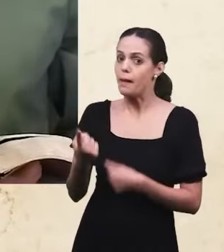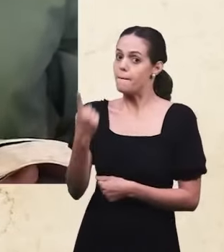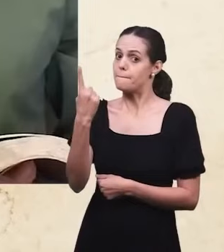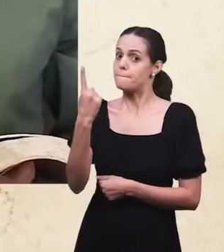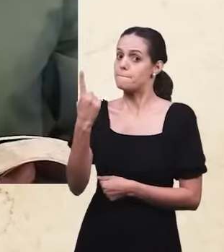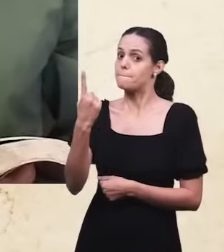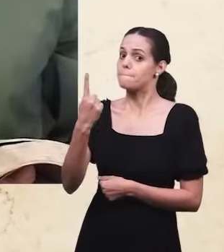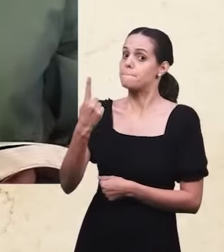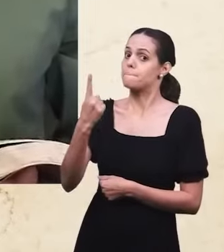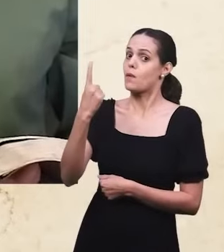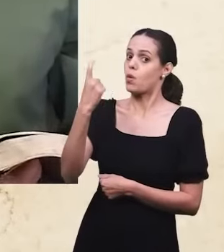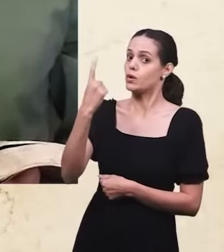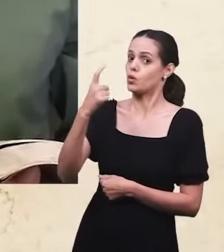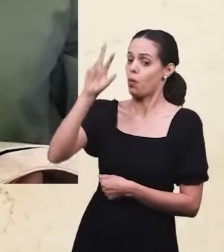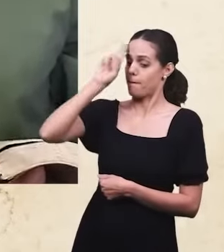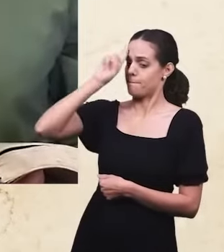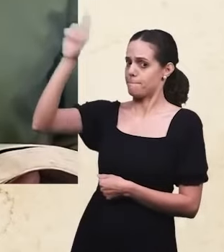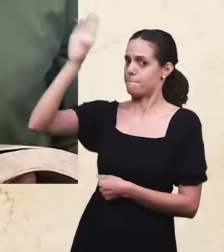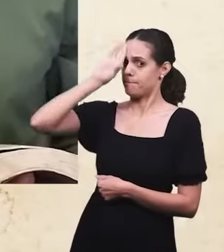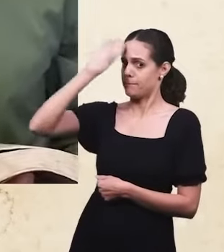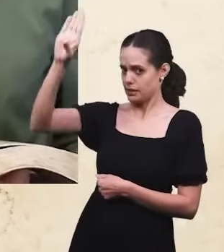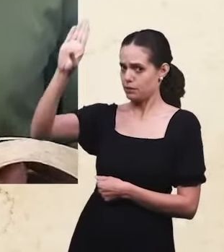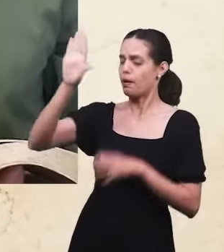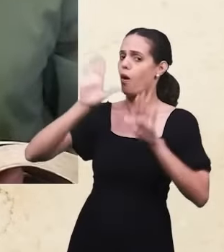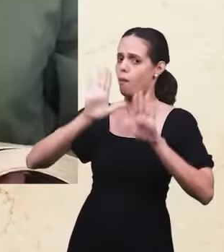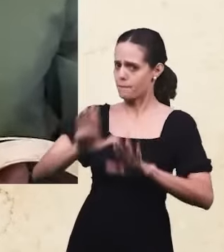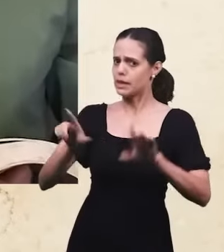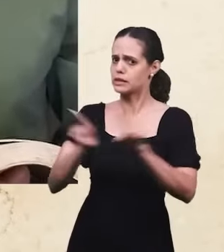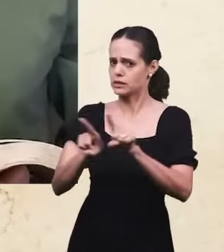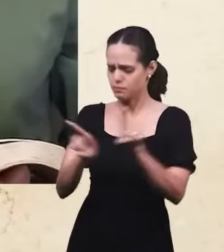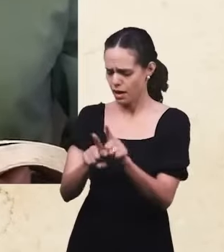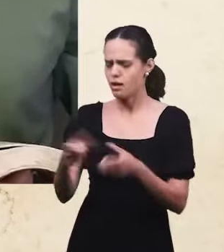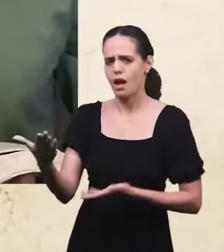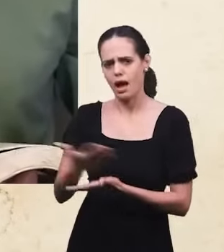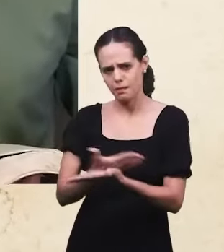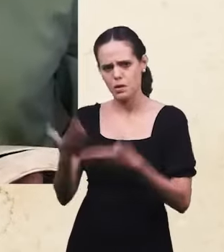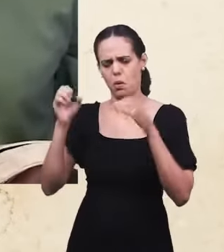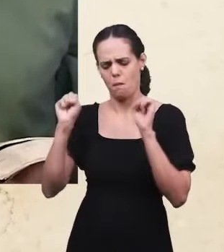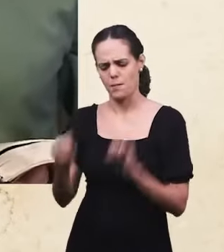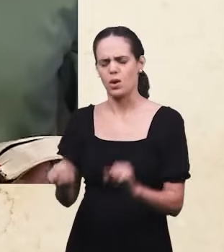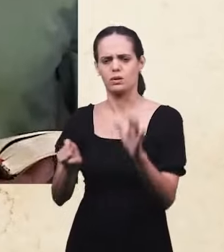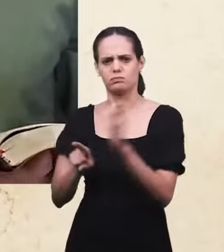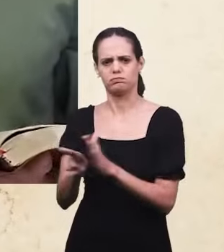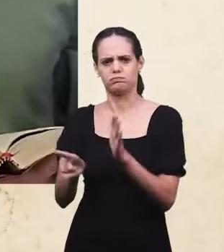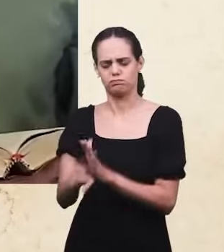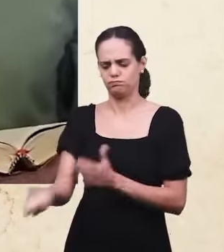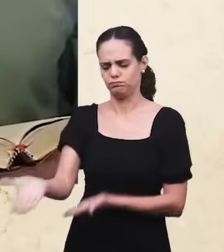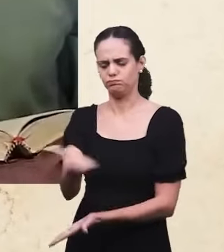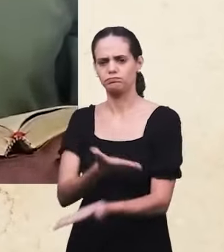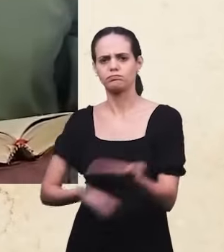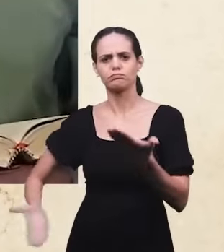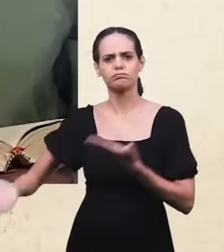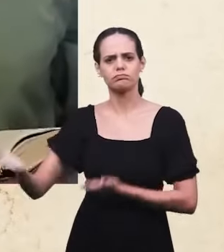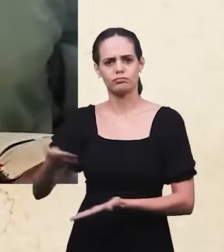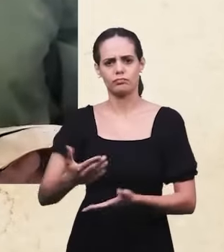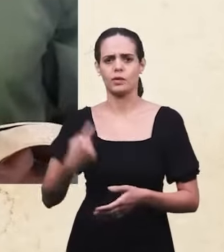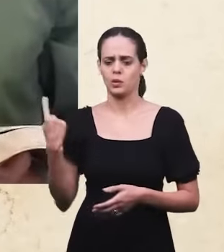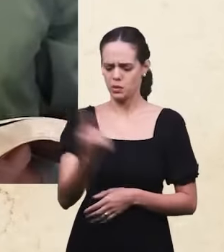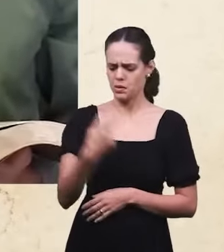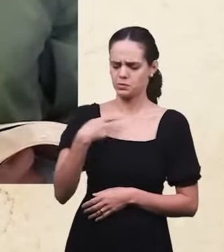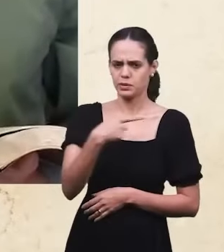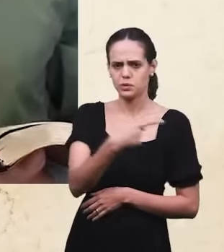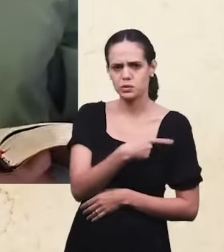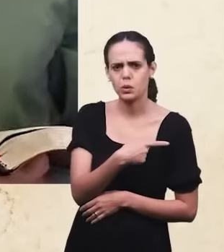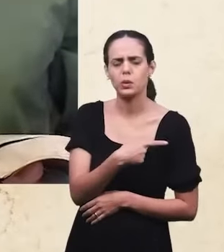em primeiro lugar ao Senhor, mas ao corpo de Cristo, aos jovens que partilham da mesma fé que você, à igreja, ao pastor,